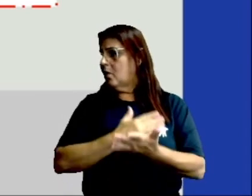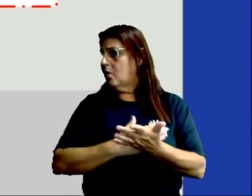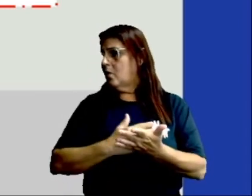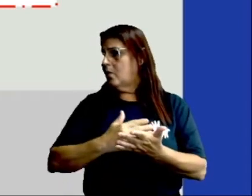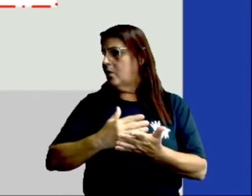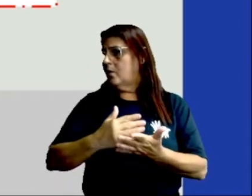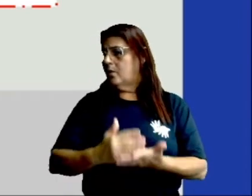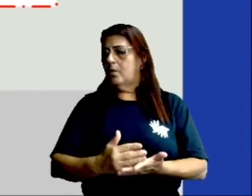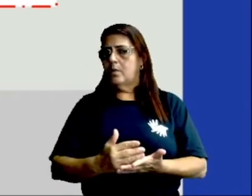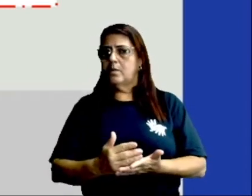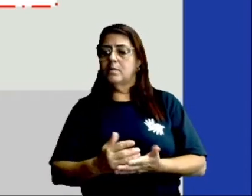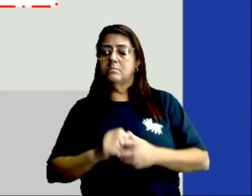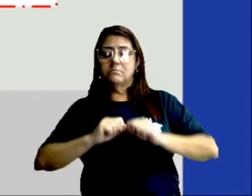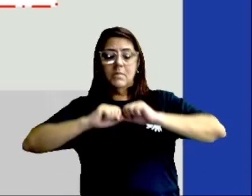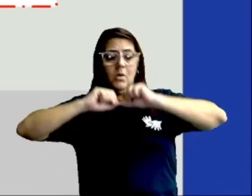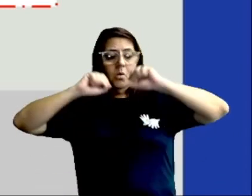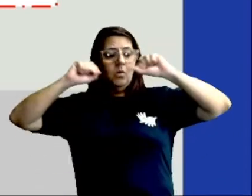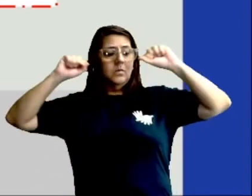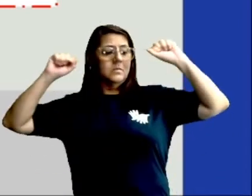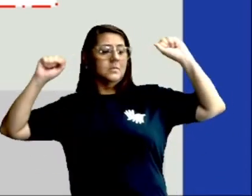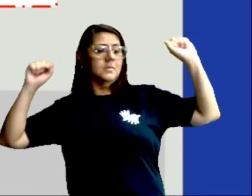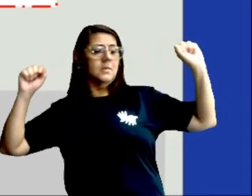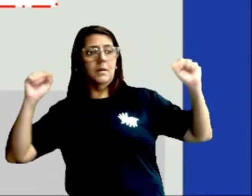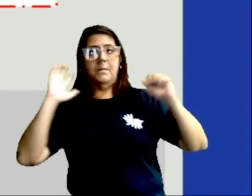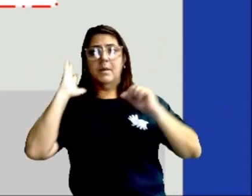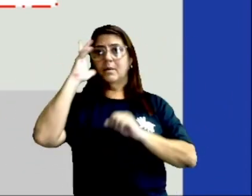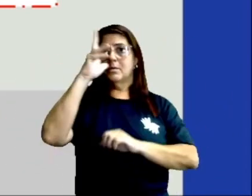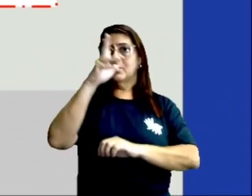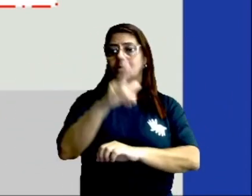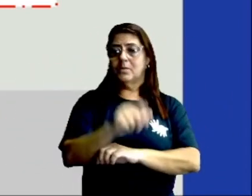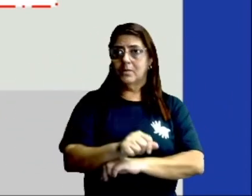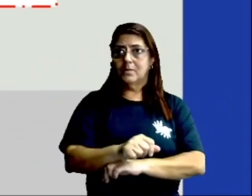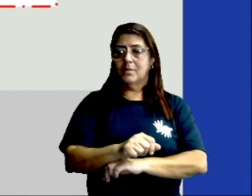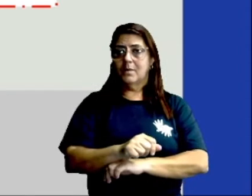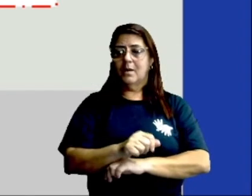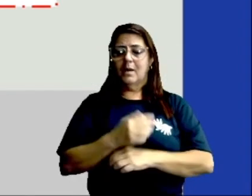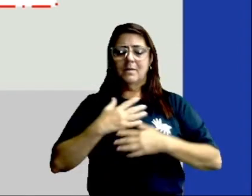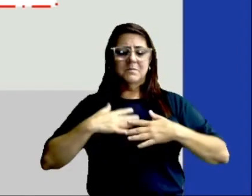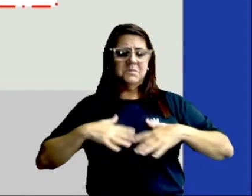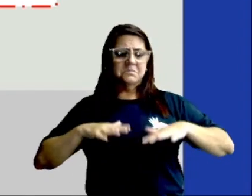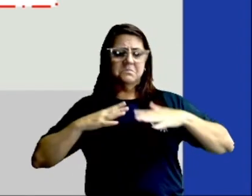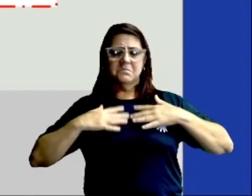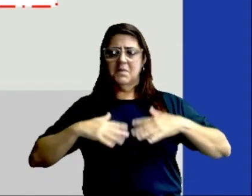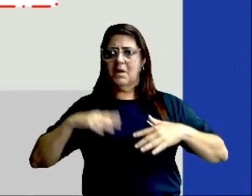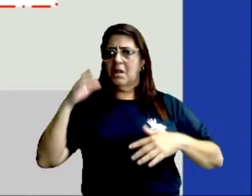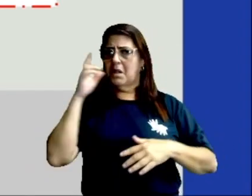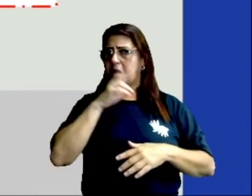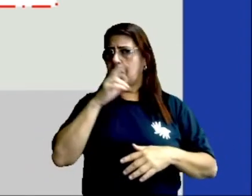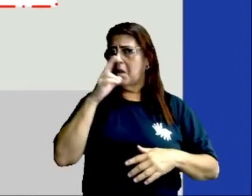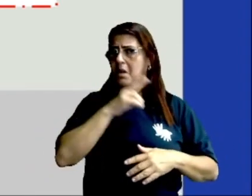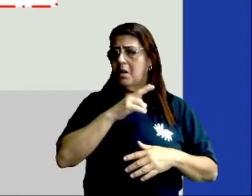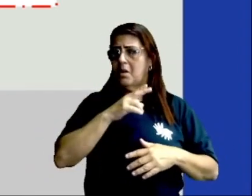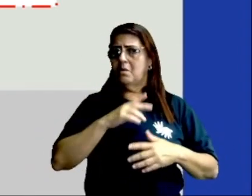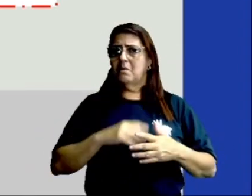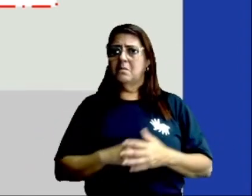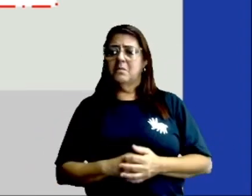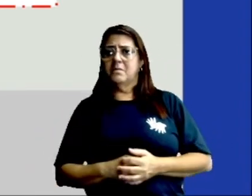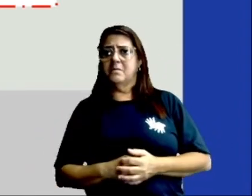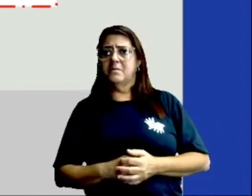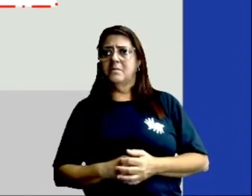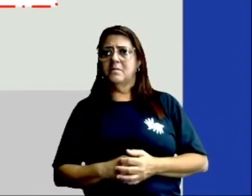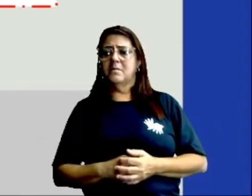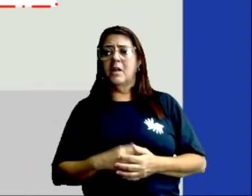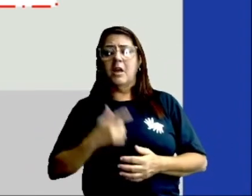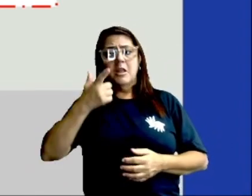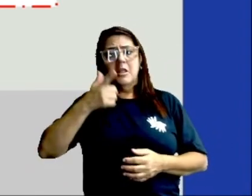partida. Acordei pela madrugada, a princípio com tranquilidade e logo com obstinação.